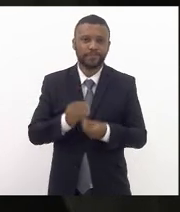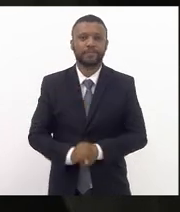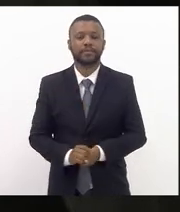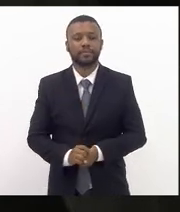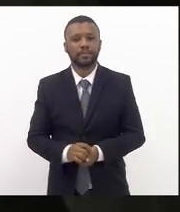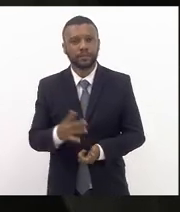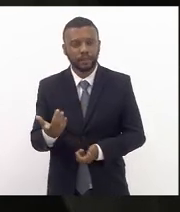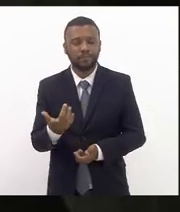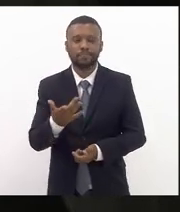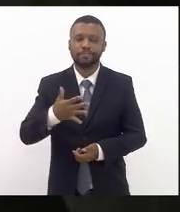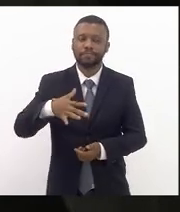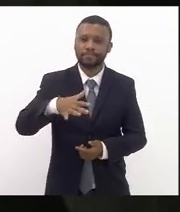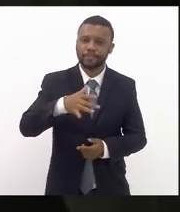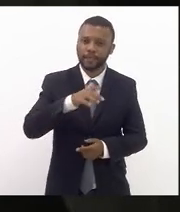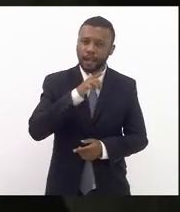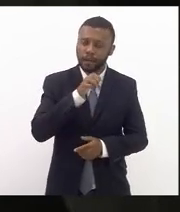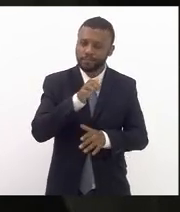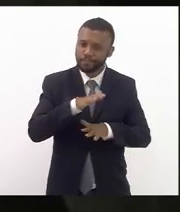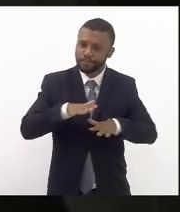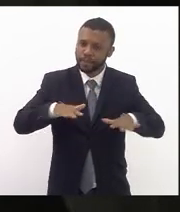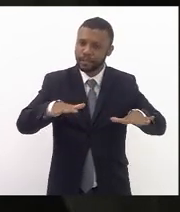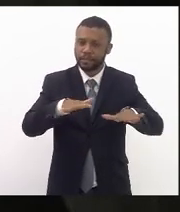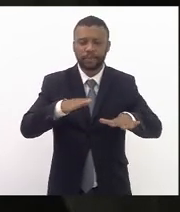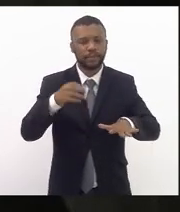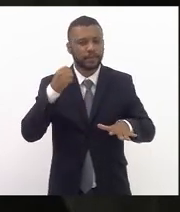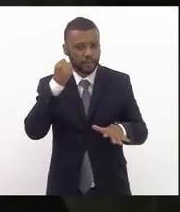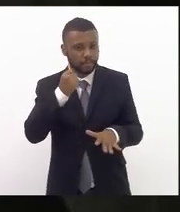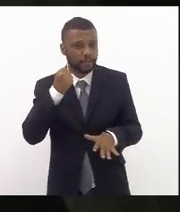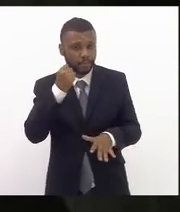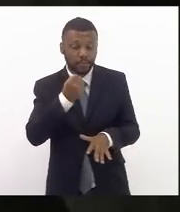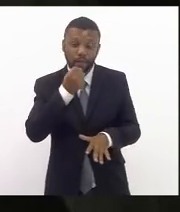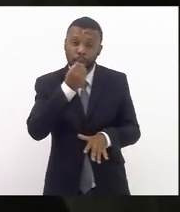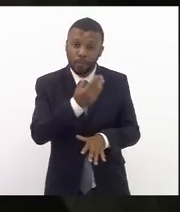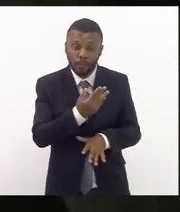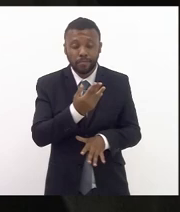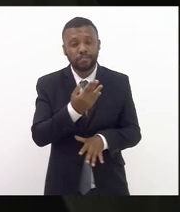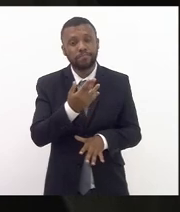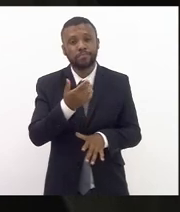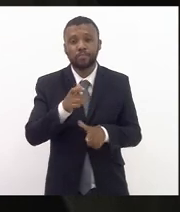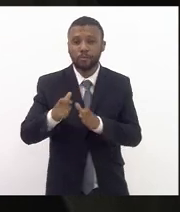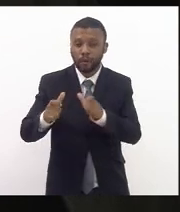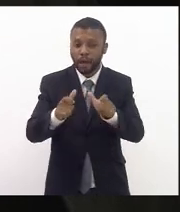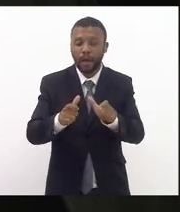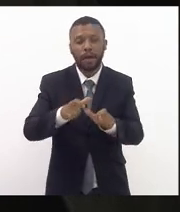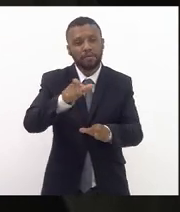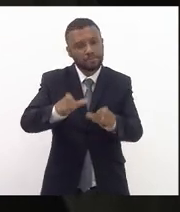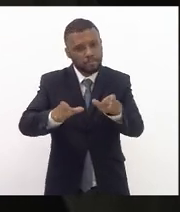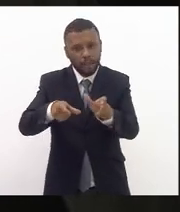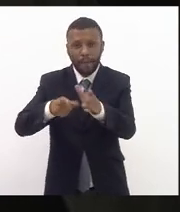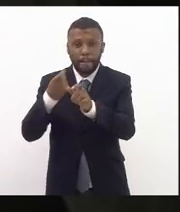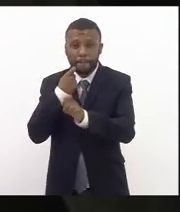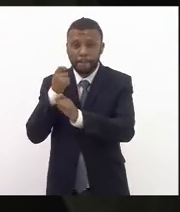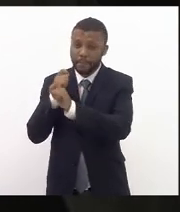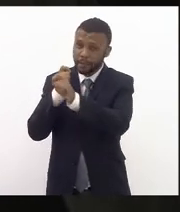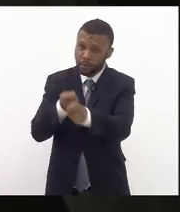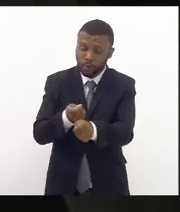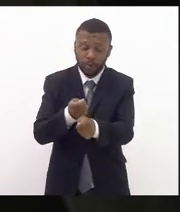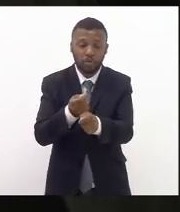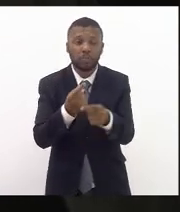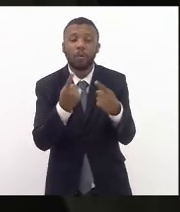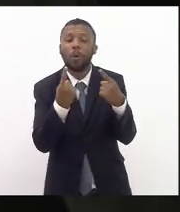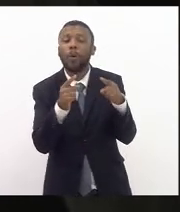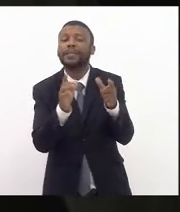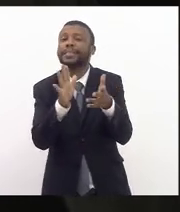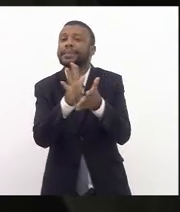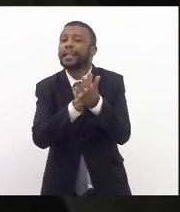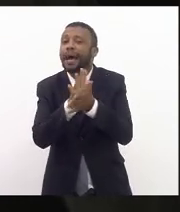Sepetiba continue sendo esse lugar para pescadores artesanais, para mulheres marisqueiras. Não somos contra, de modo algum,